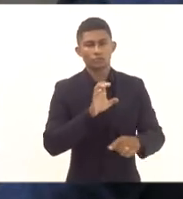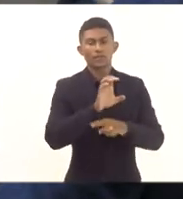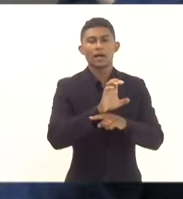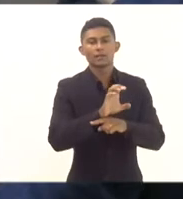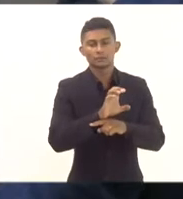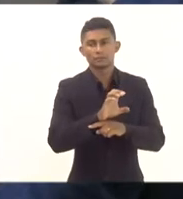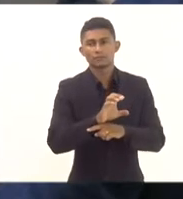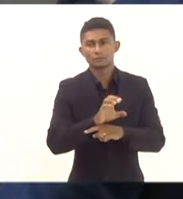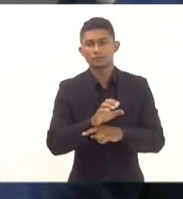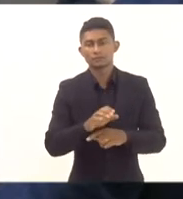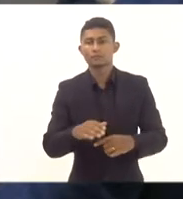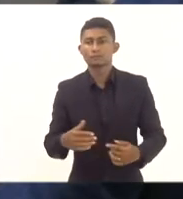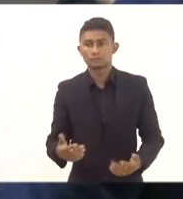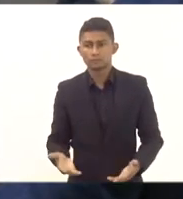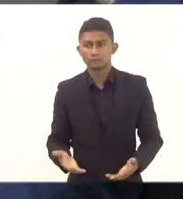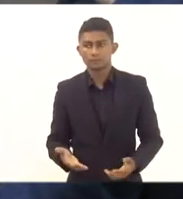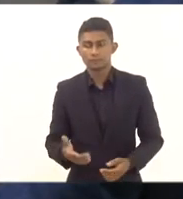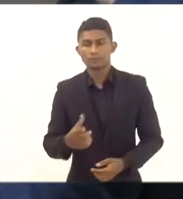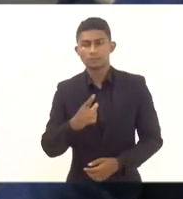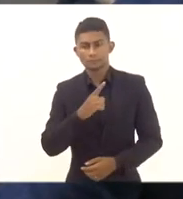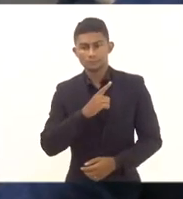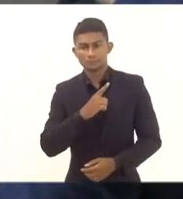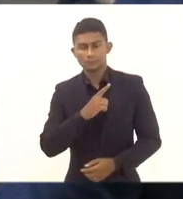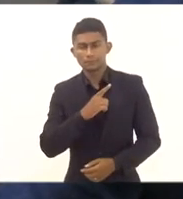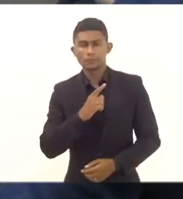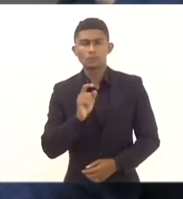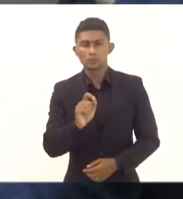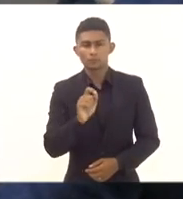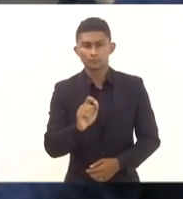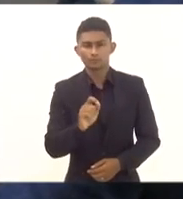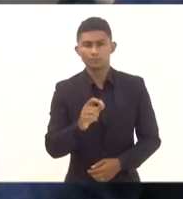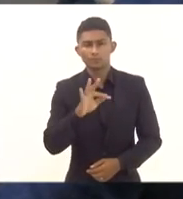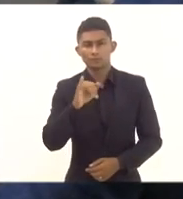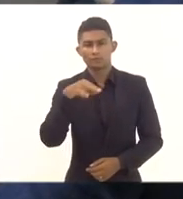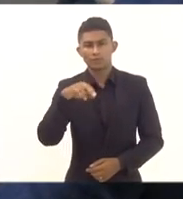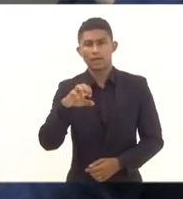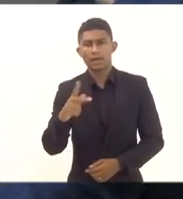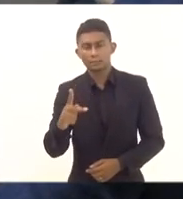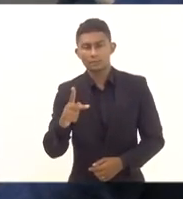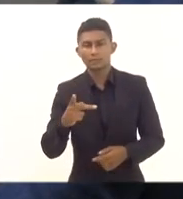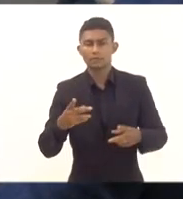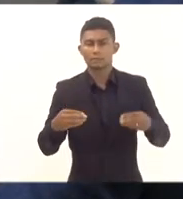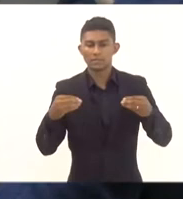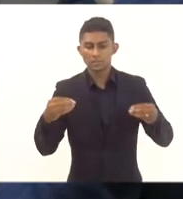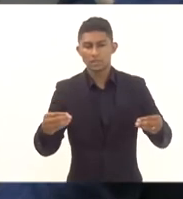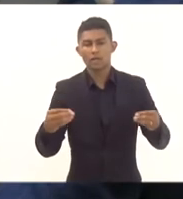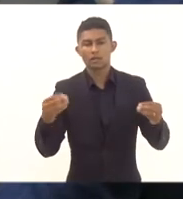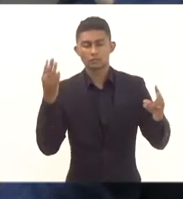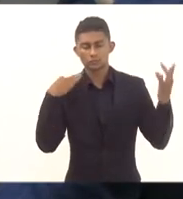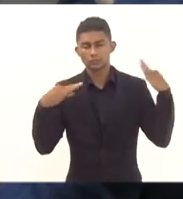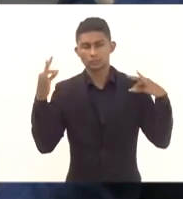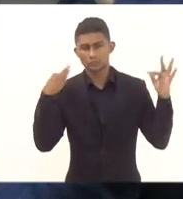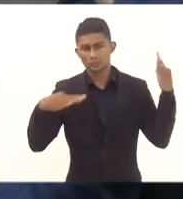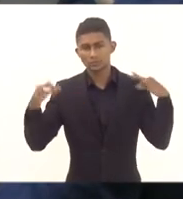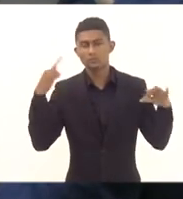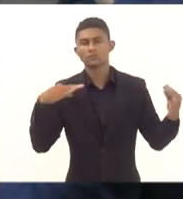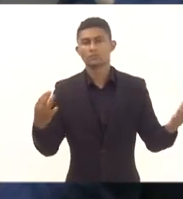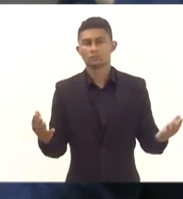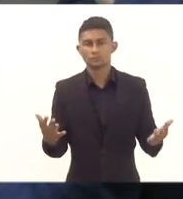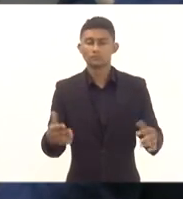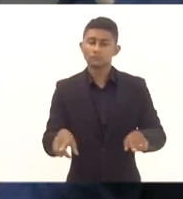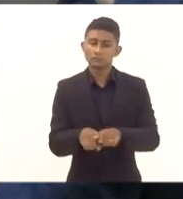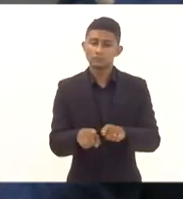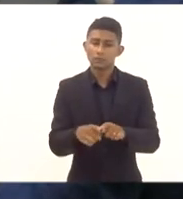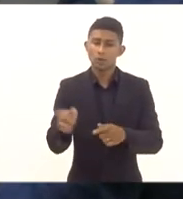recurso faz crédito com recursos próprios com recurso verdesi da finep do Ministério do Turismo com recursos de